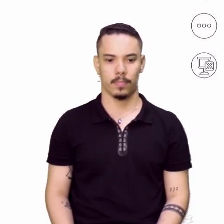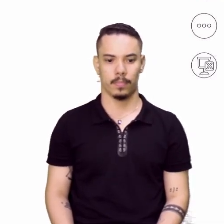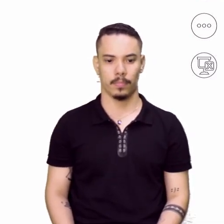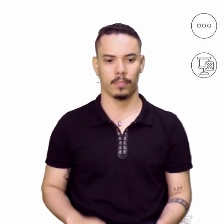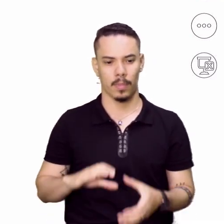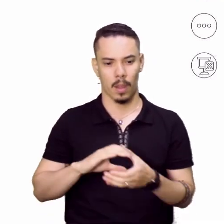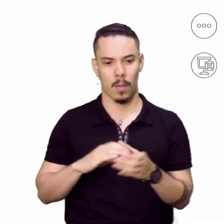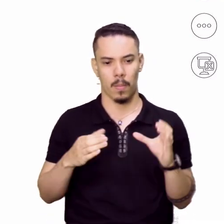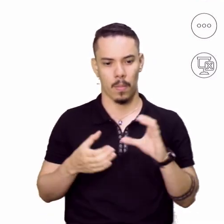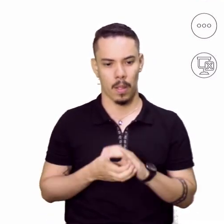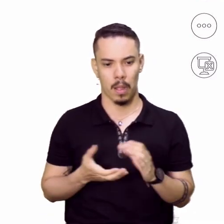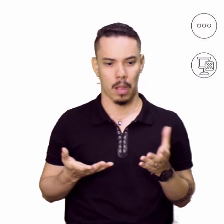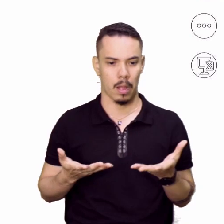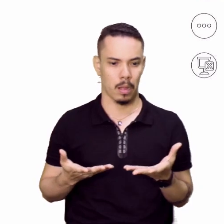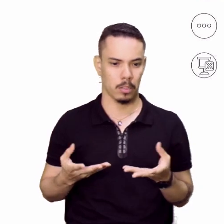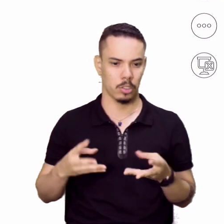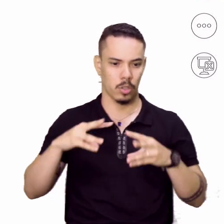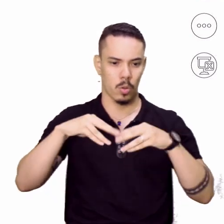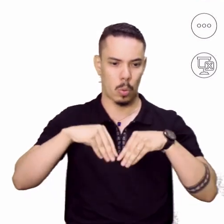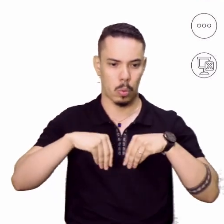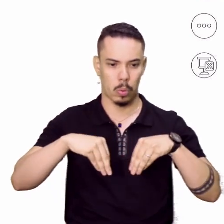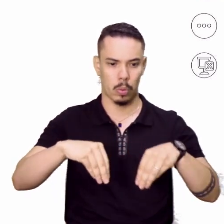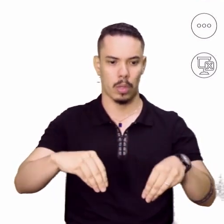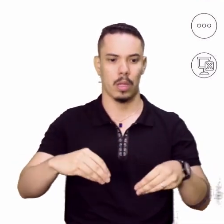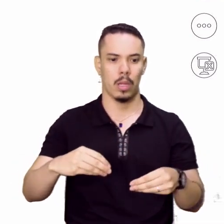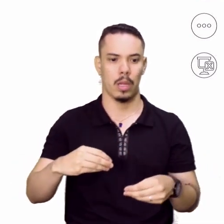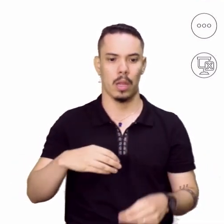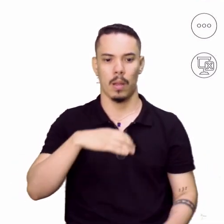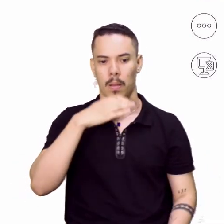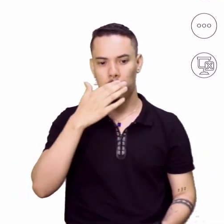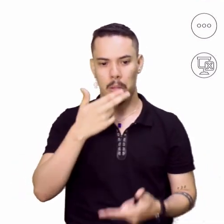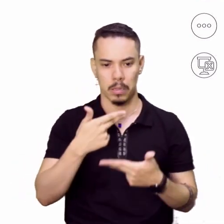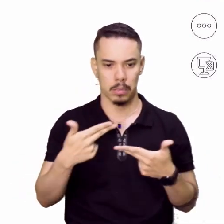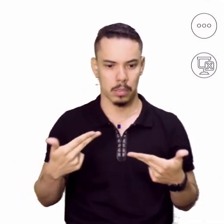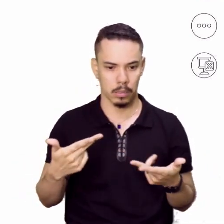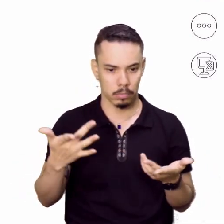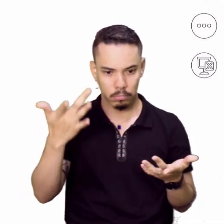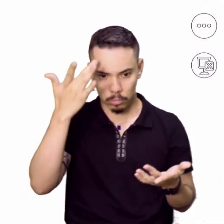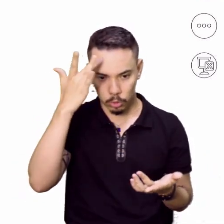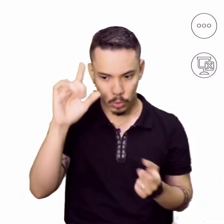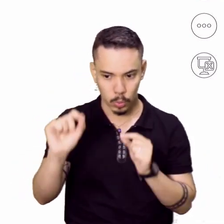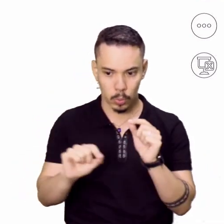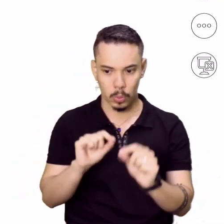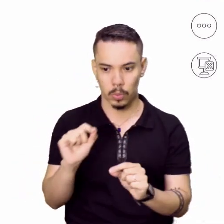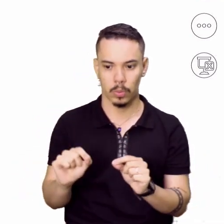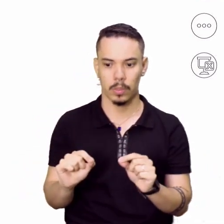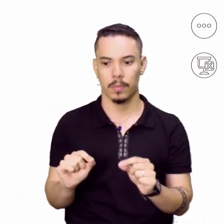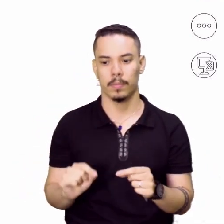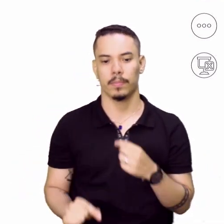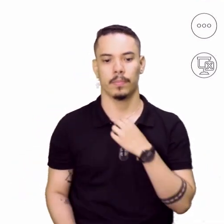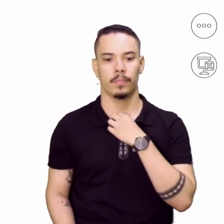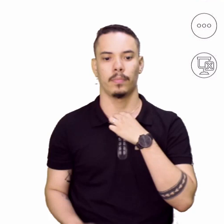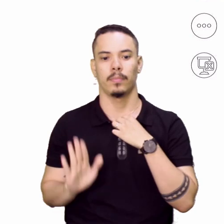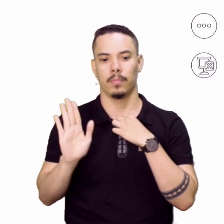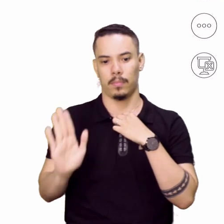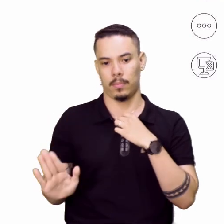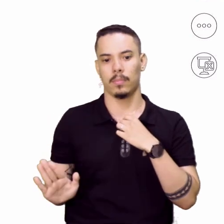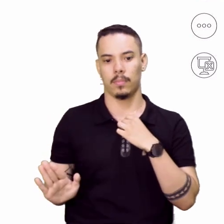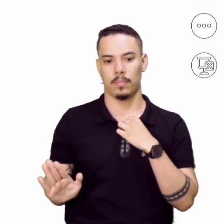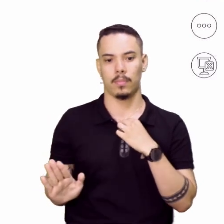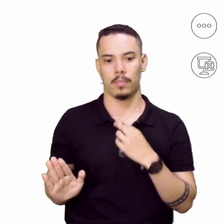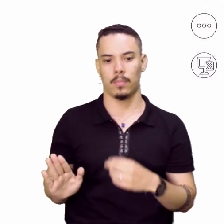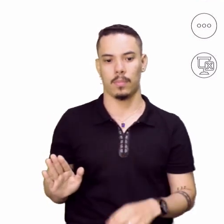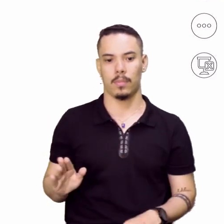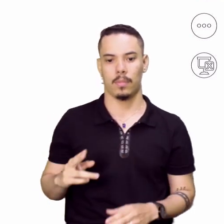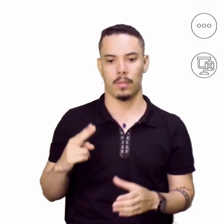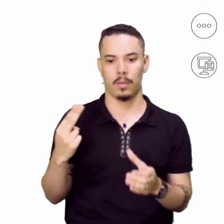frango não sei o que que é isso aqui é linha is é grão de bico não sei o que que parece então ele vai tomar aí o seu Shake